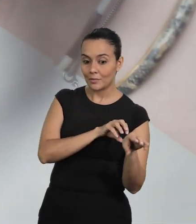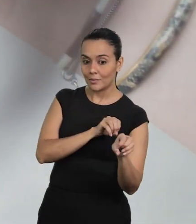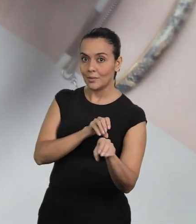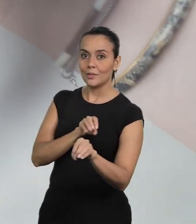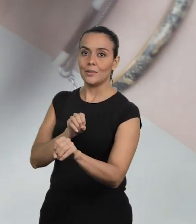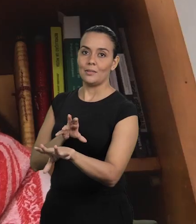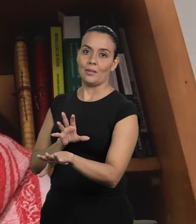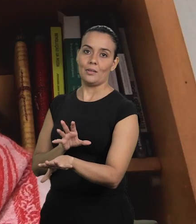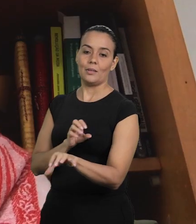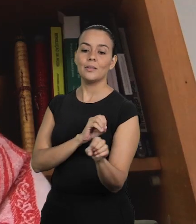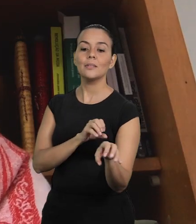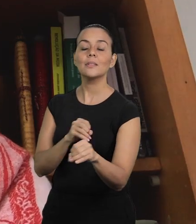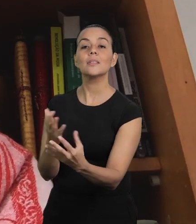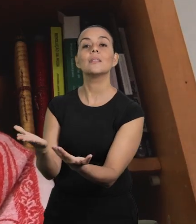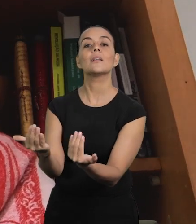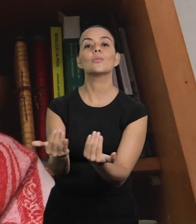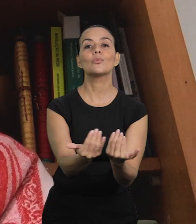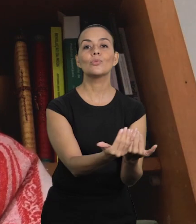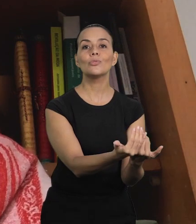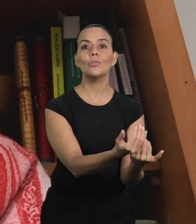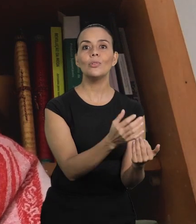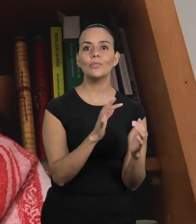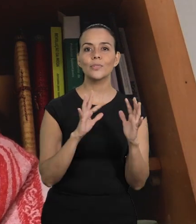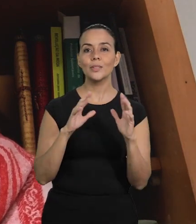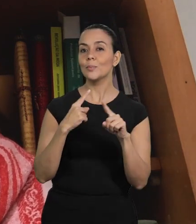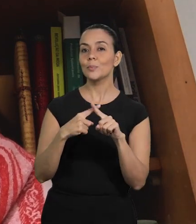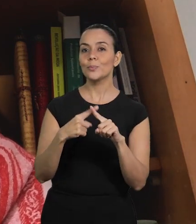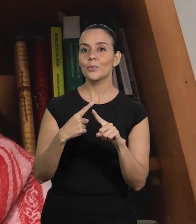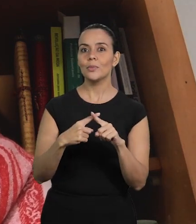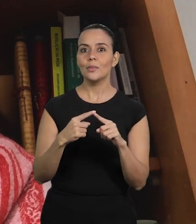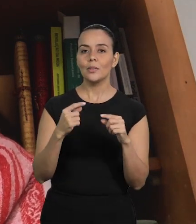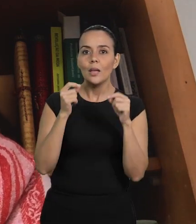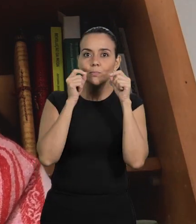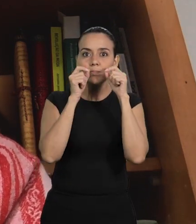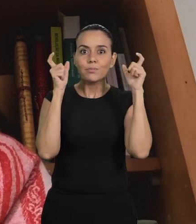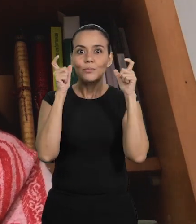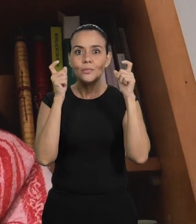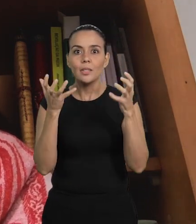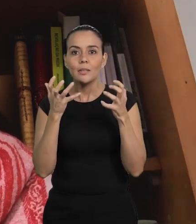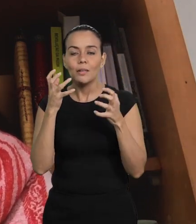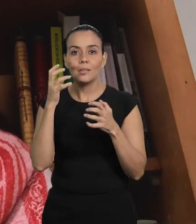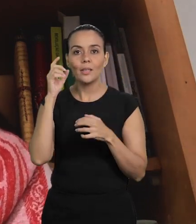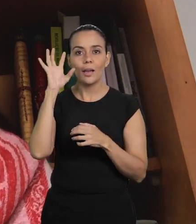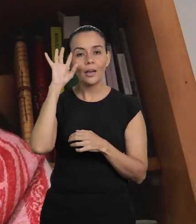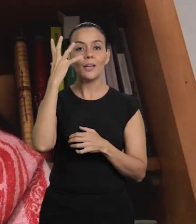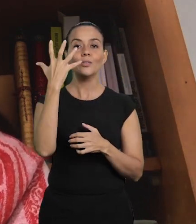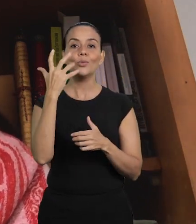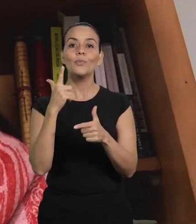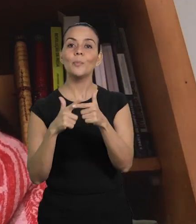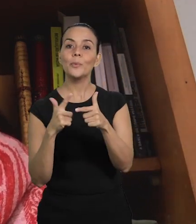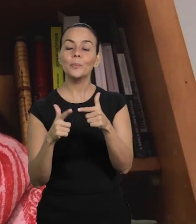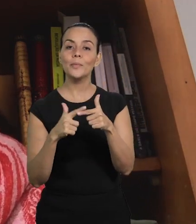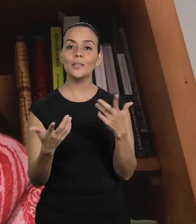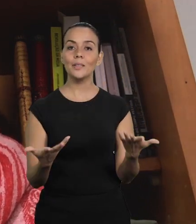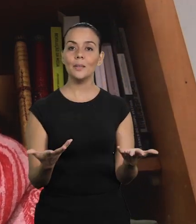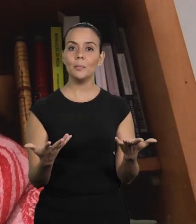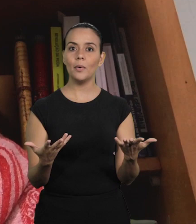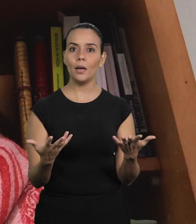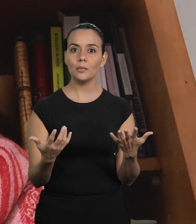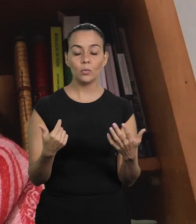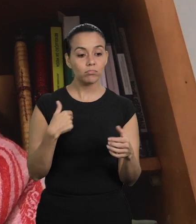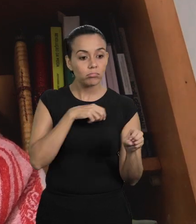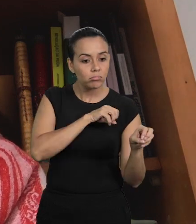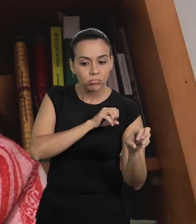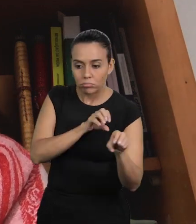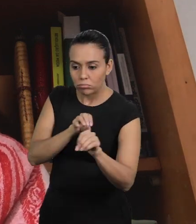ficam muito entusiasmados e muito inquietos em buscar soluções. Então, dar espaço para eles é o